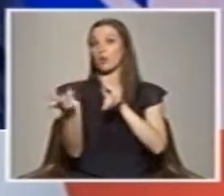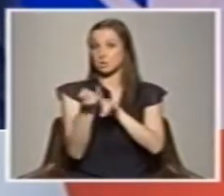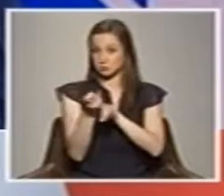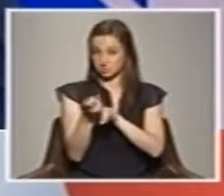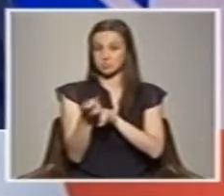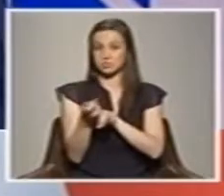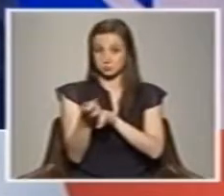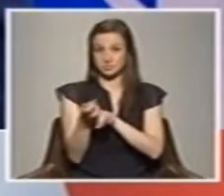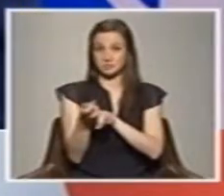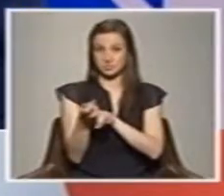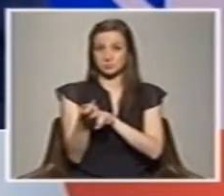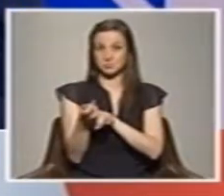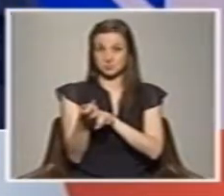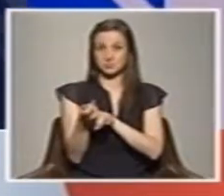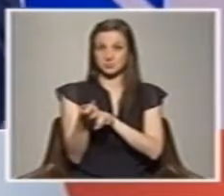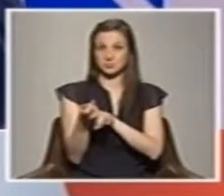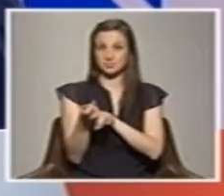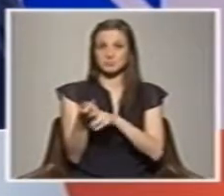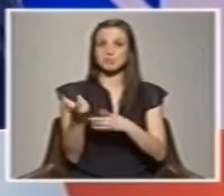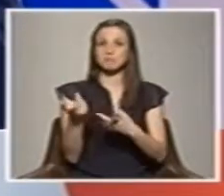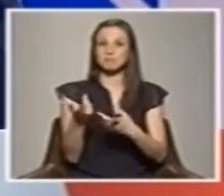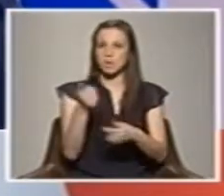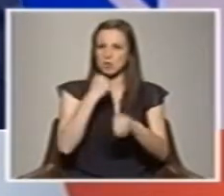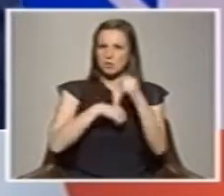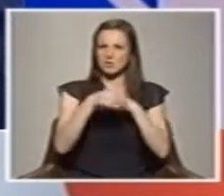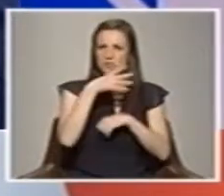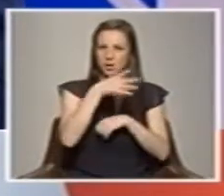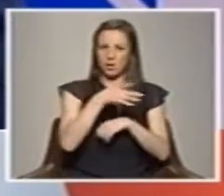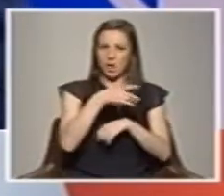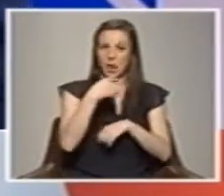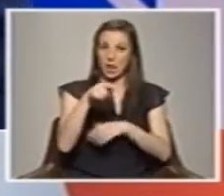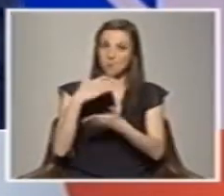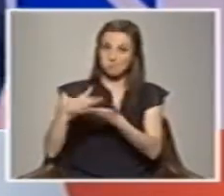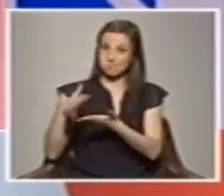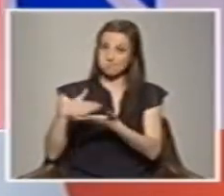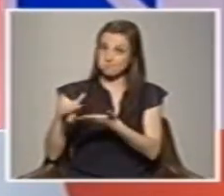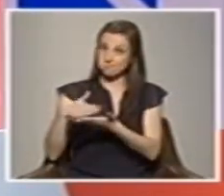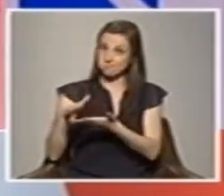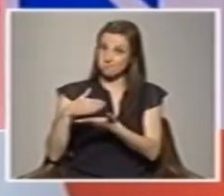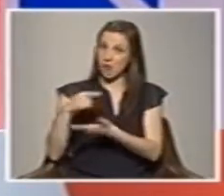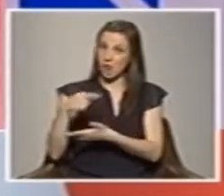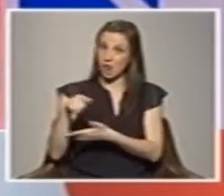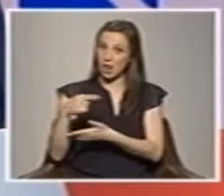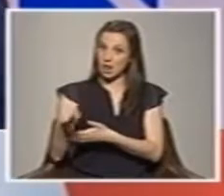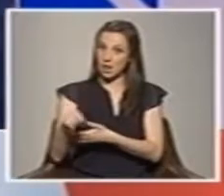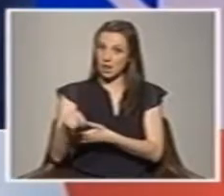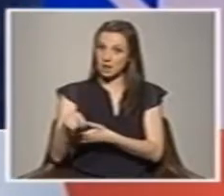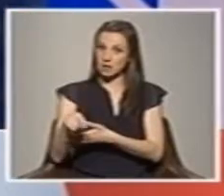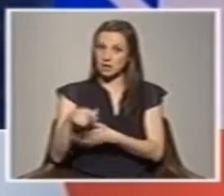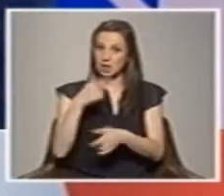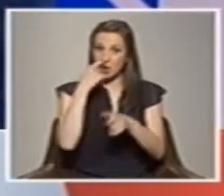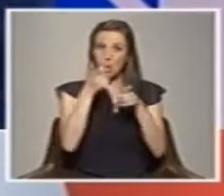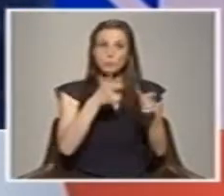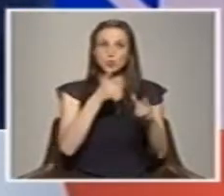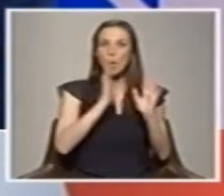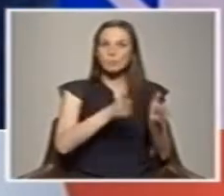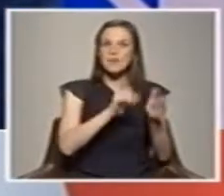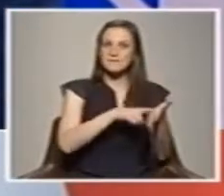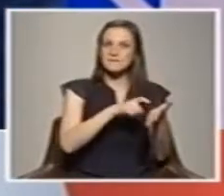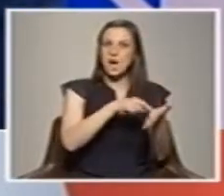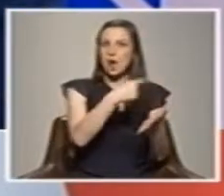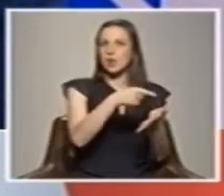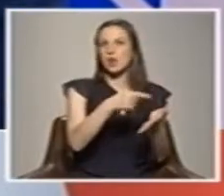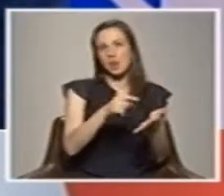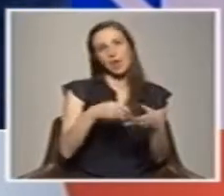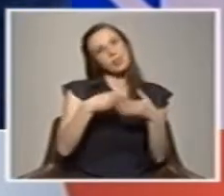estes movimentos que disseram, bom, há um desperdício que tem que ser reencaminhado para pessoas com necessidades alimentares e, portanto, o que